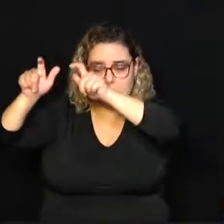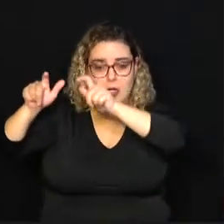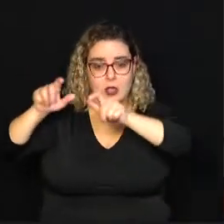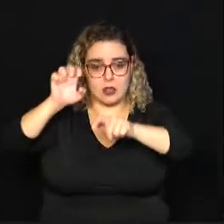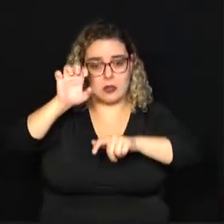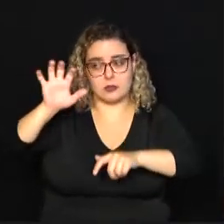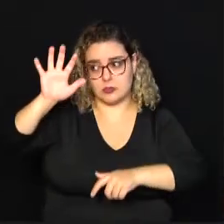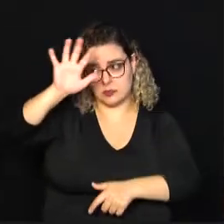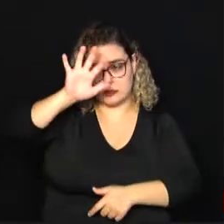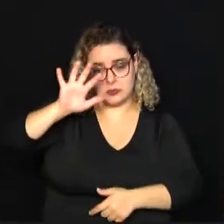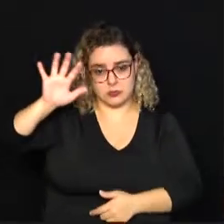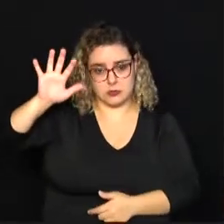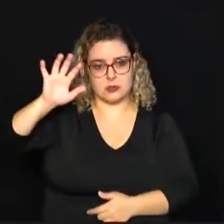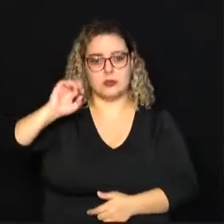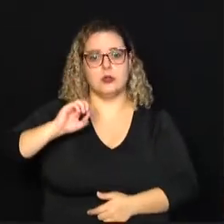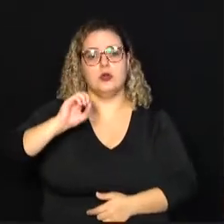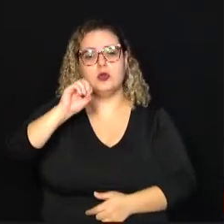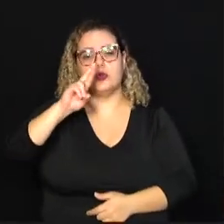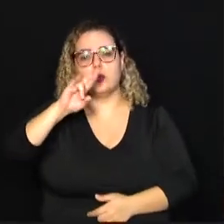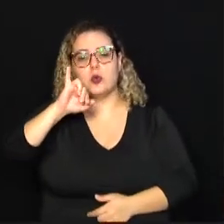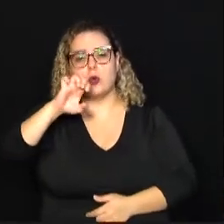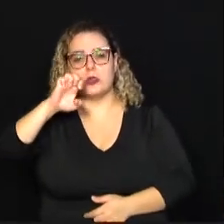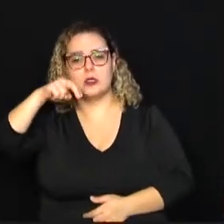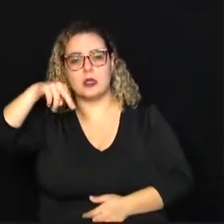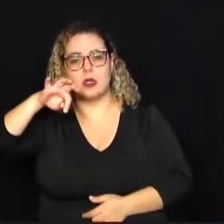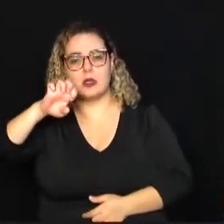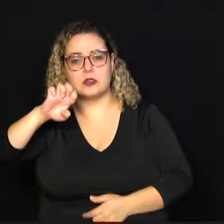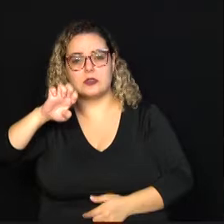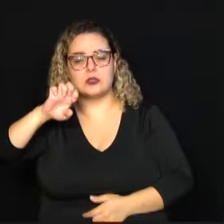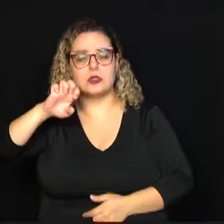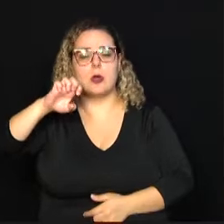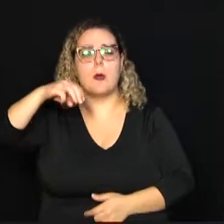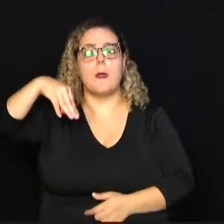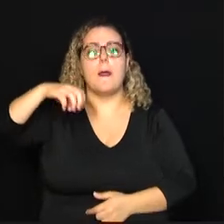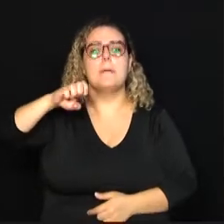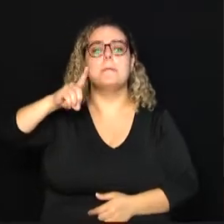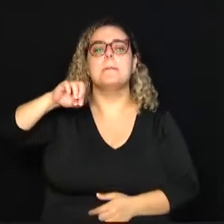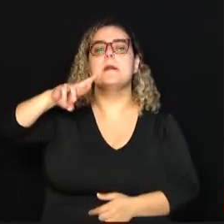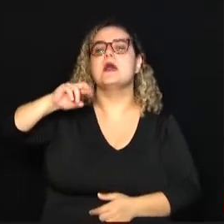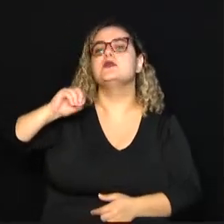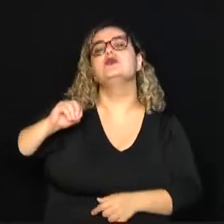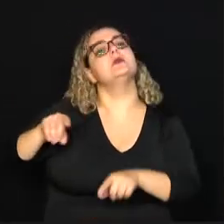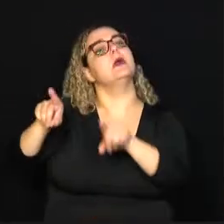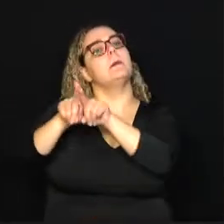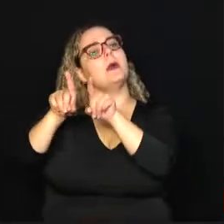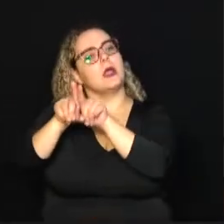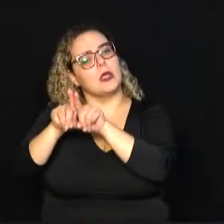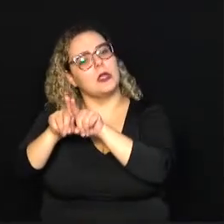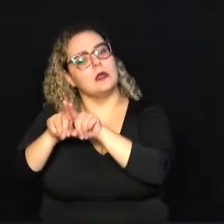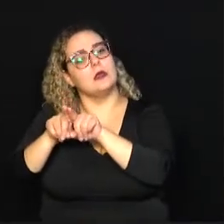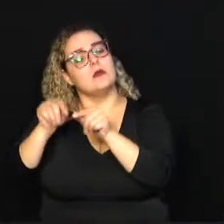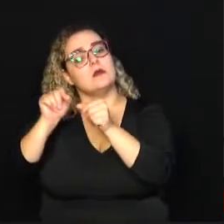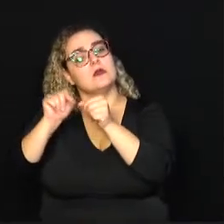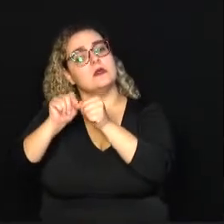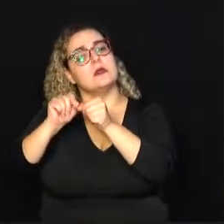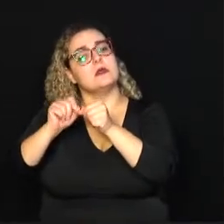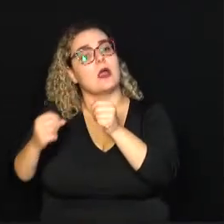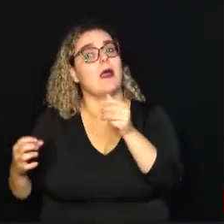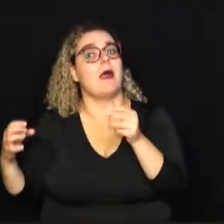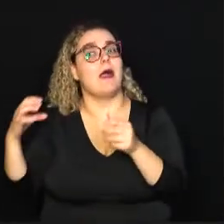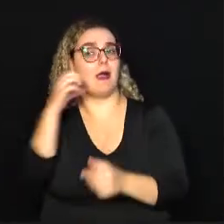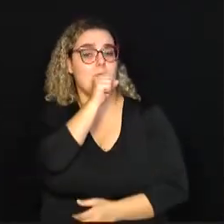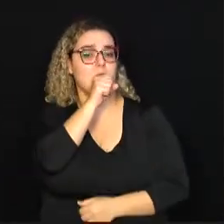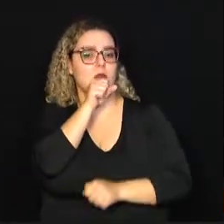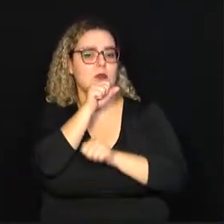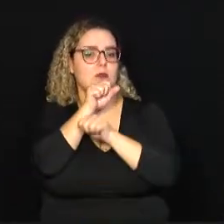continente europeu, do Oriente Médio também, né, por ser uma mutação que fazia com que o vírus se disseminasse mais rápido. Pouco tempo depois, nós passamos a